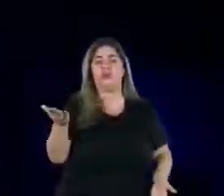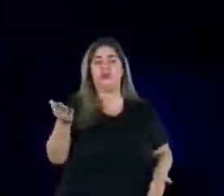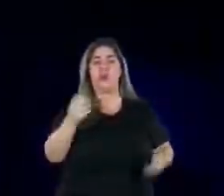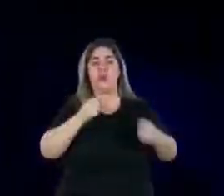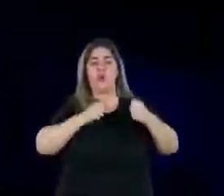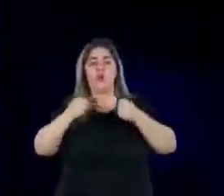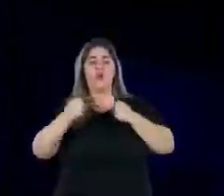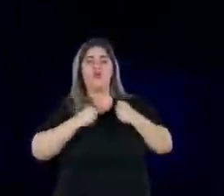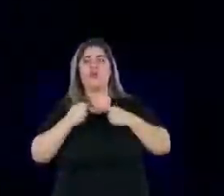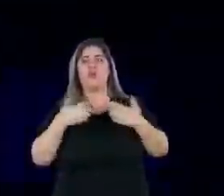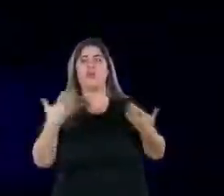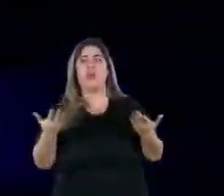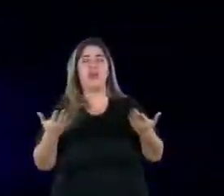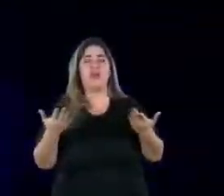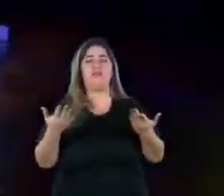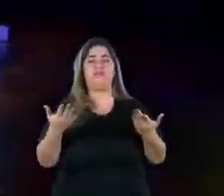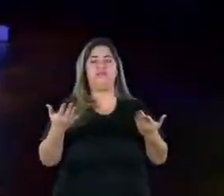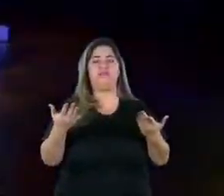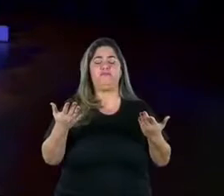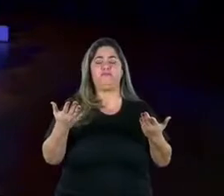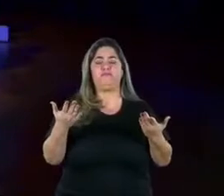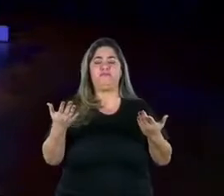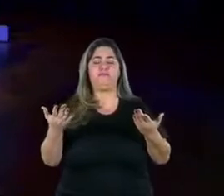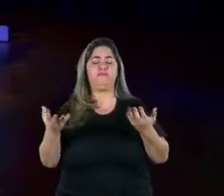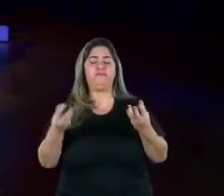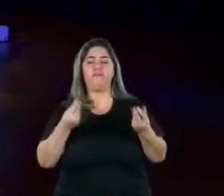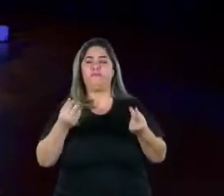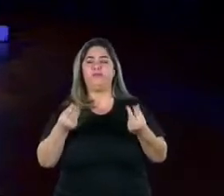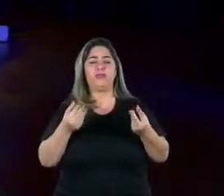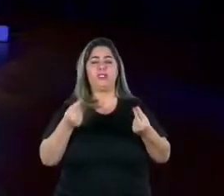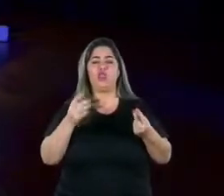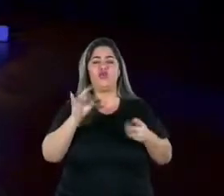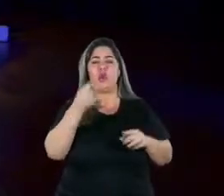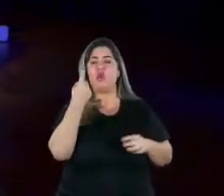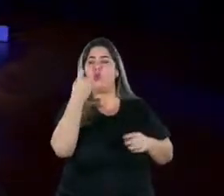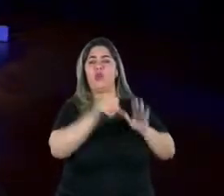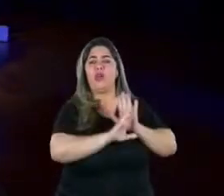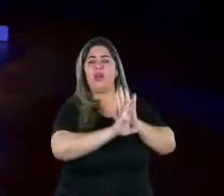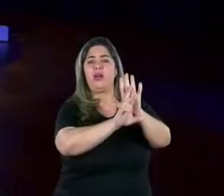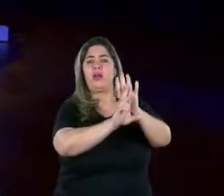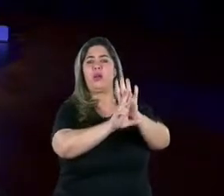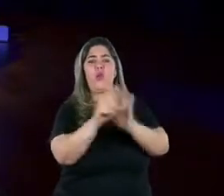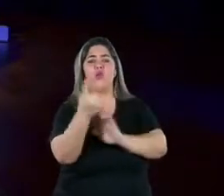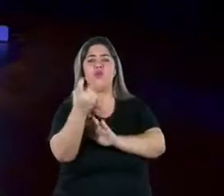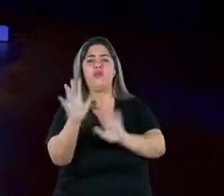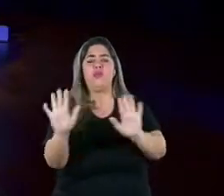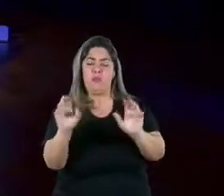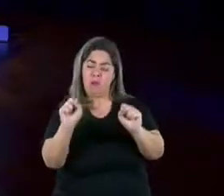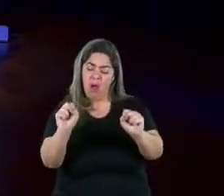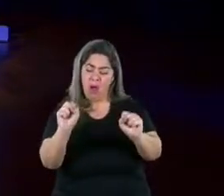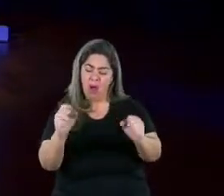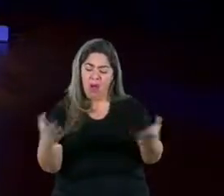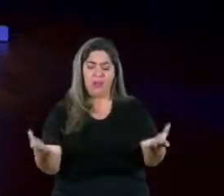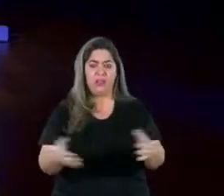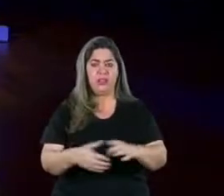gorila que só tem uma representação desse gorila, né?